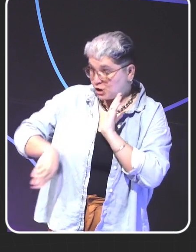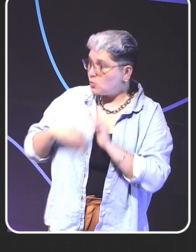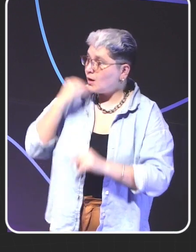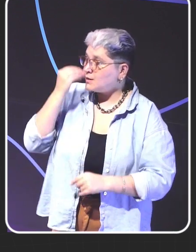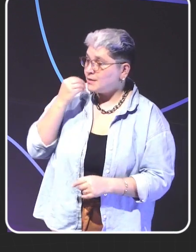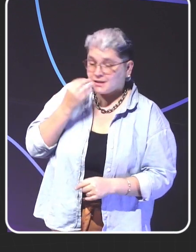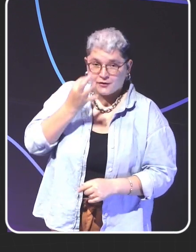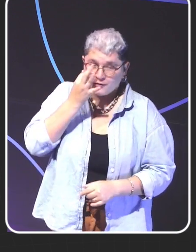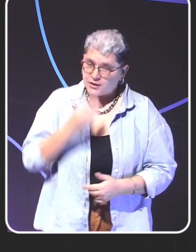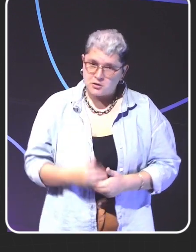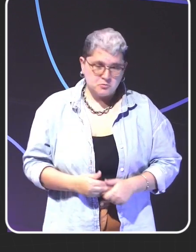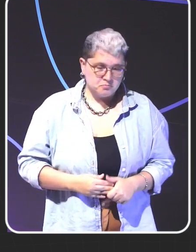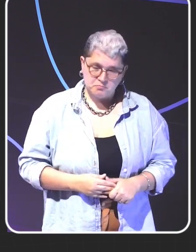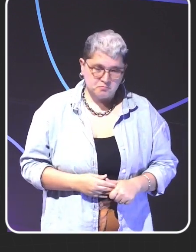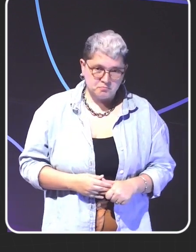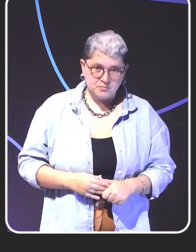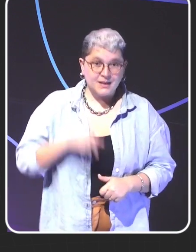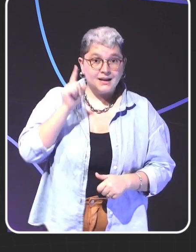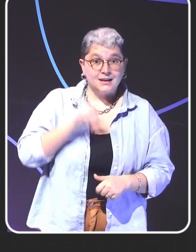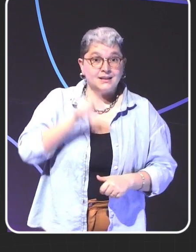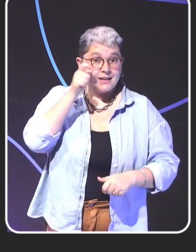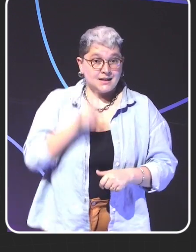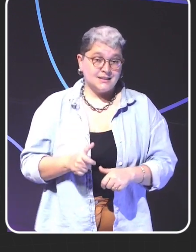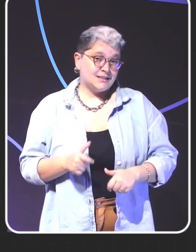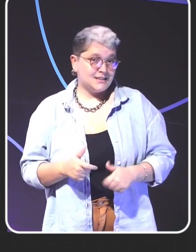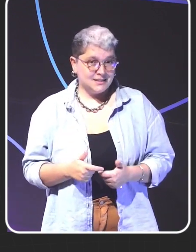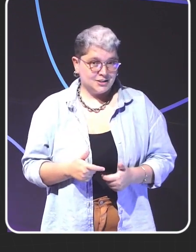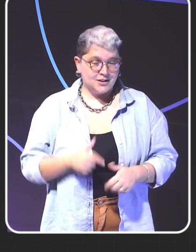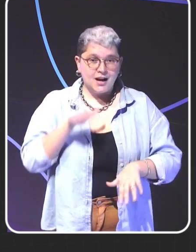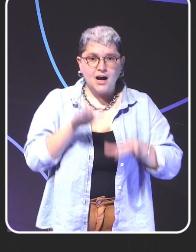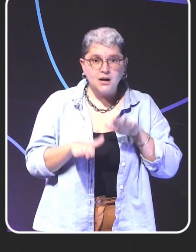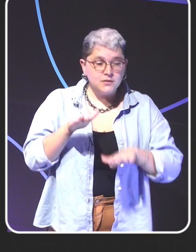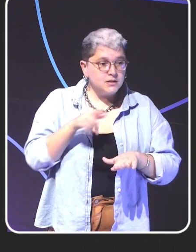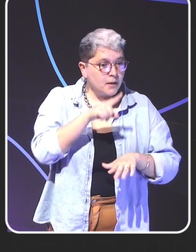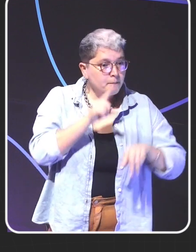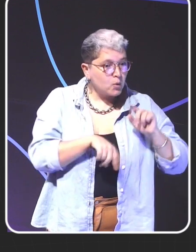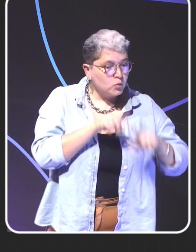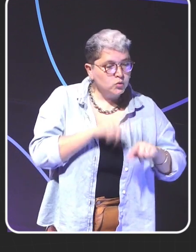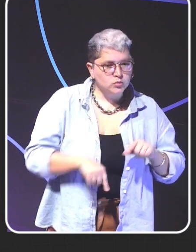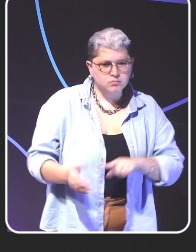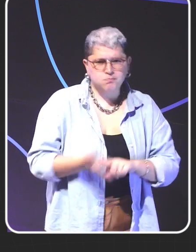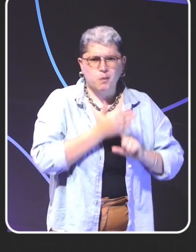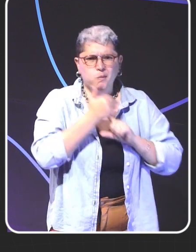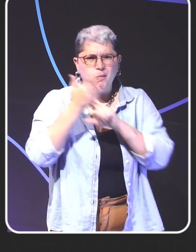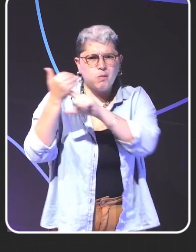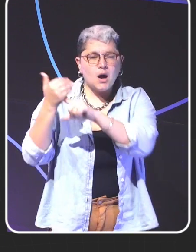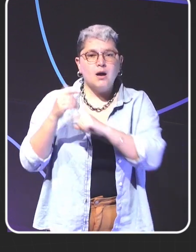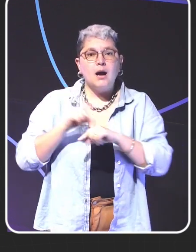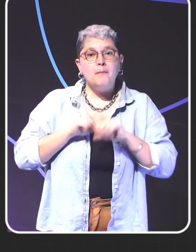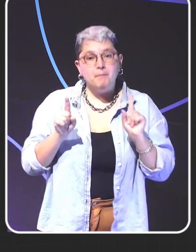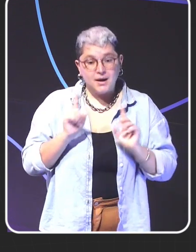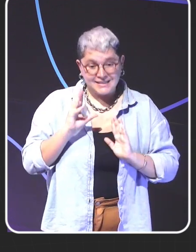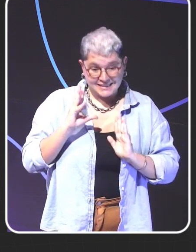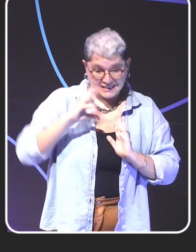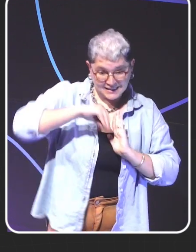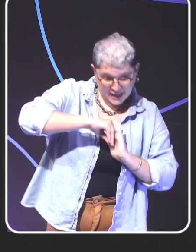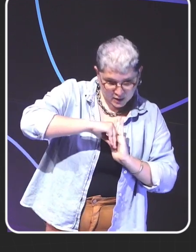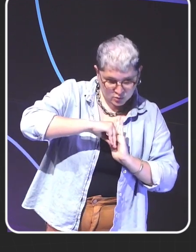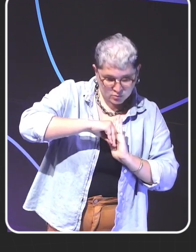muito interessante, ainda que seja um produto de ultra tecnologia, tem ali dentro da